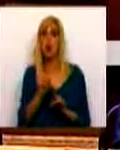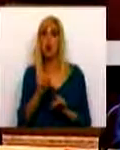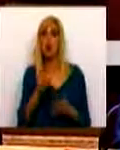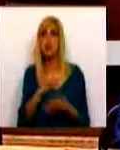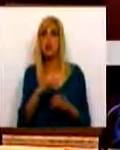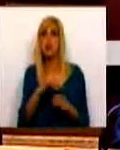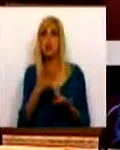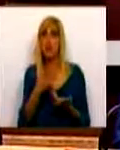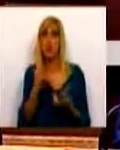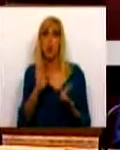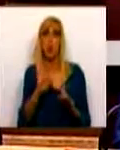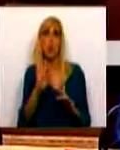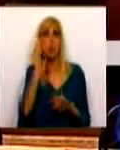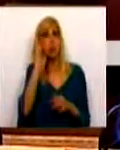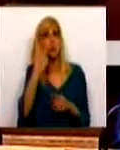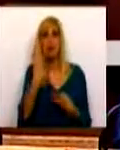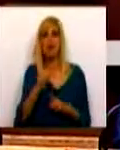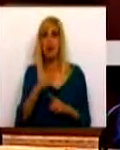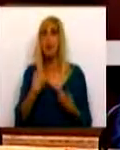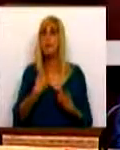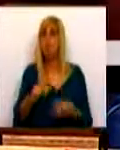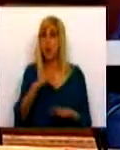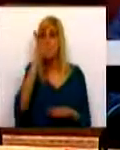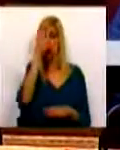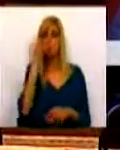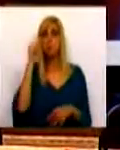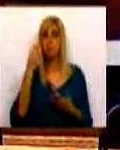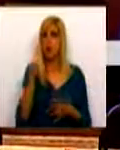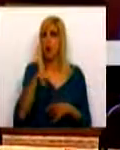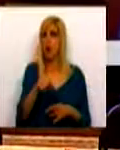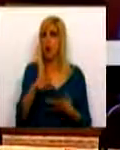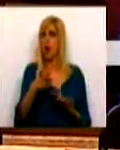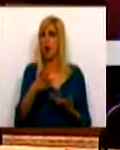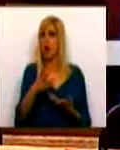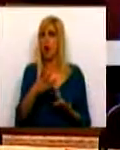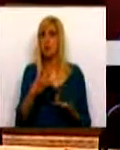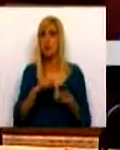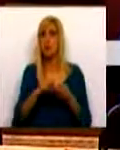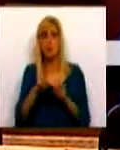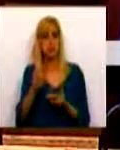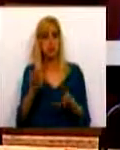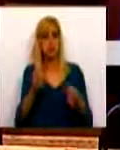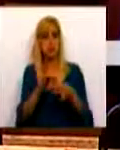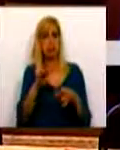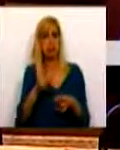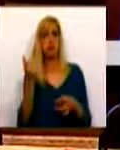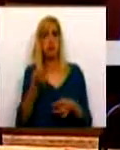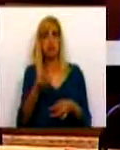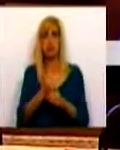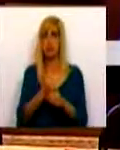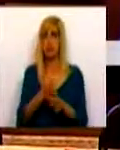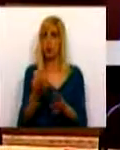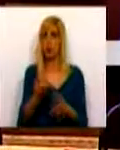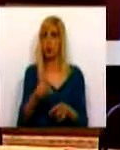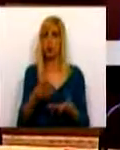situação muito perturbadora. Agora, o Governo tem noção de que há duas questões relativamente a isso que devem ser trabalhadas.